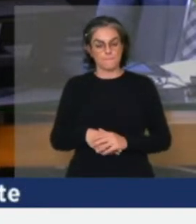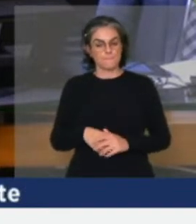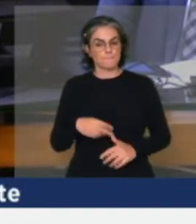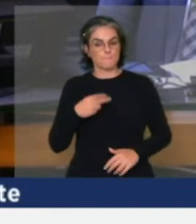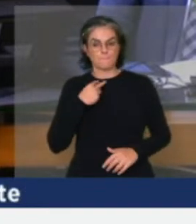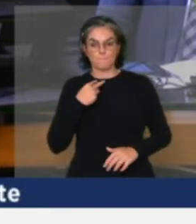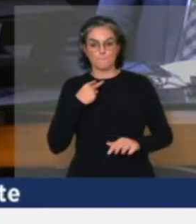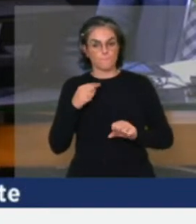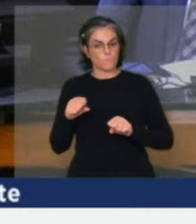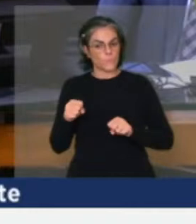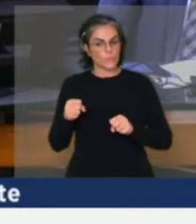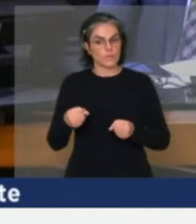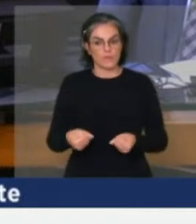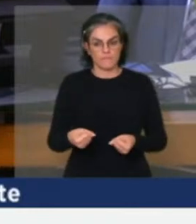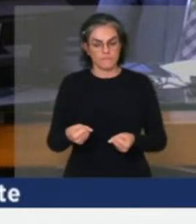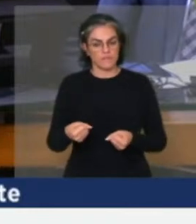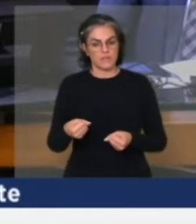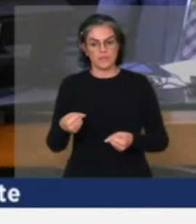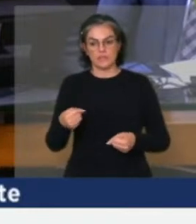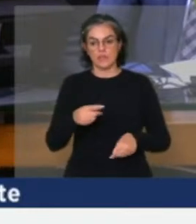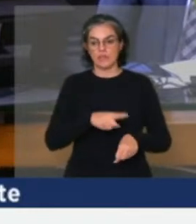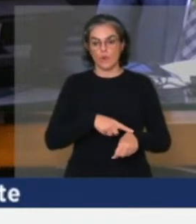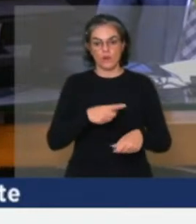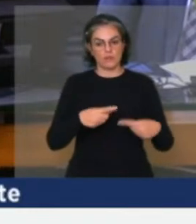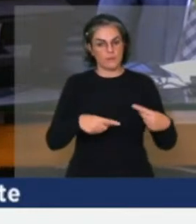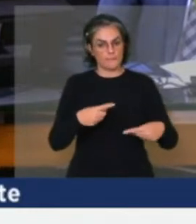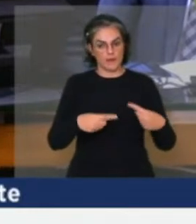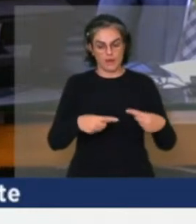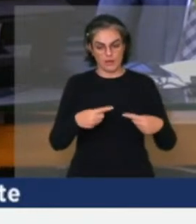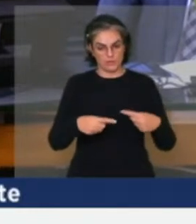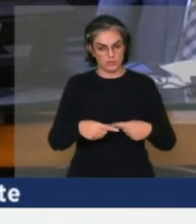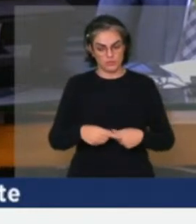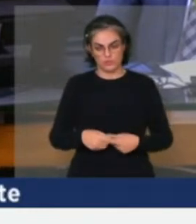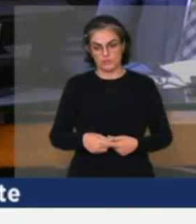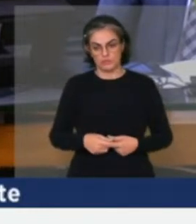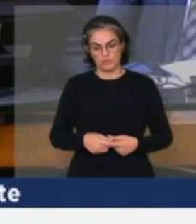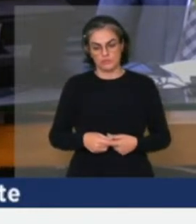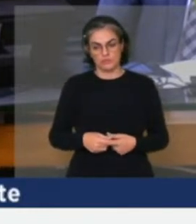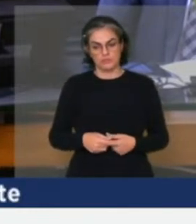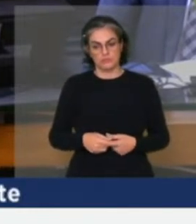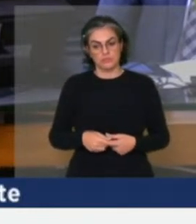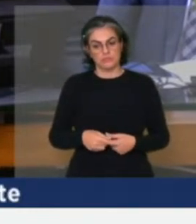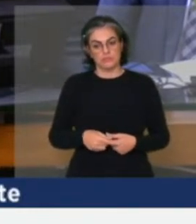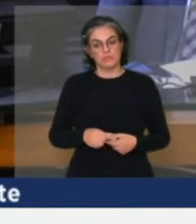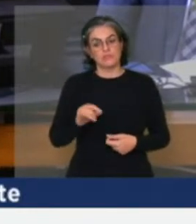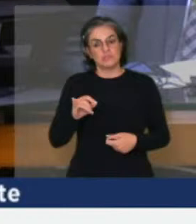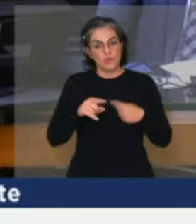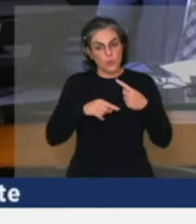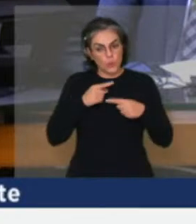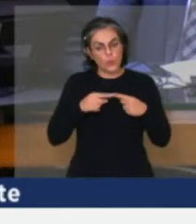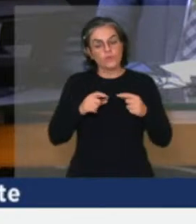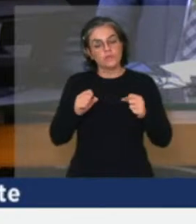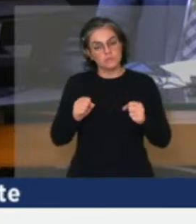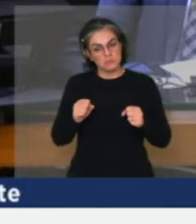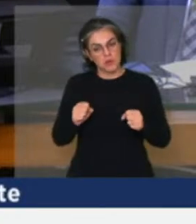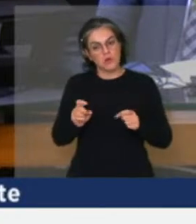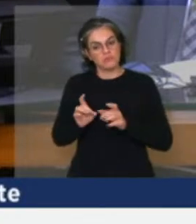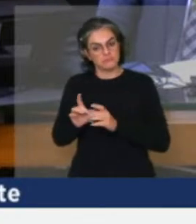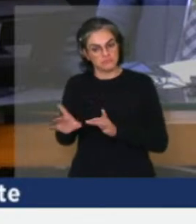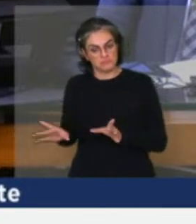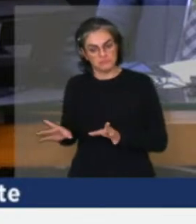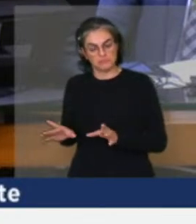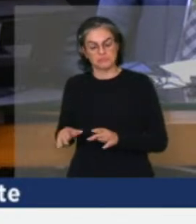nos debates havidos entre os julgadores, salvo autorização excepcional para esclarecimento de questões de fato.